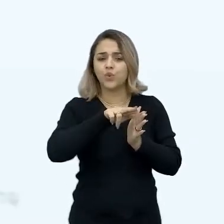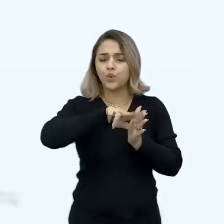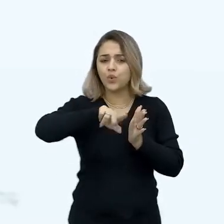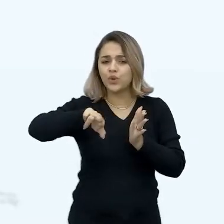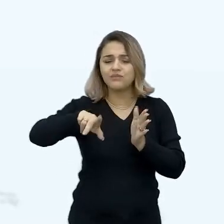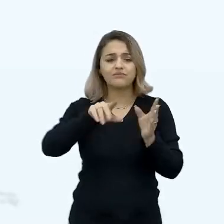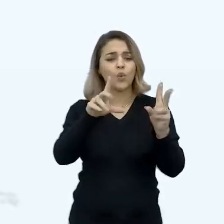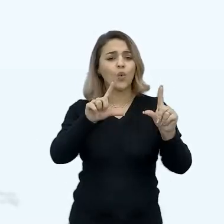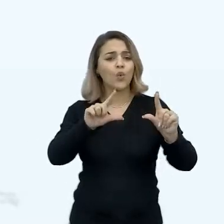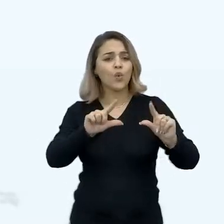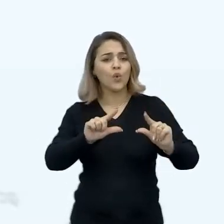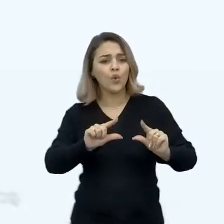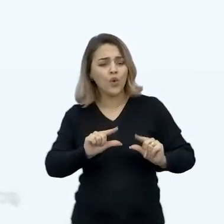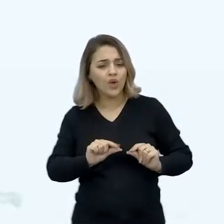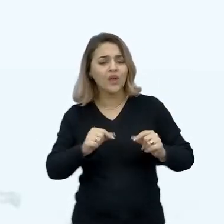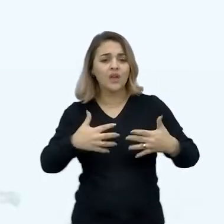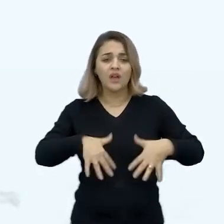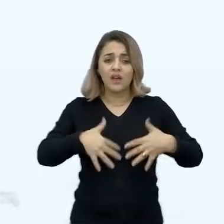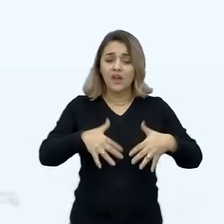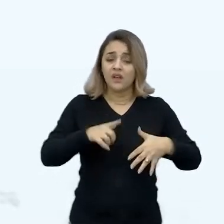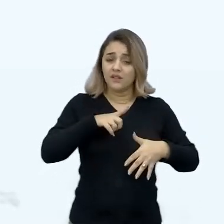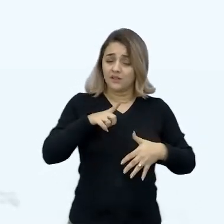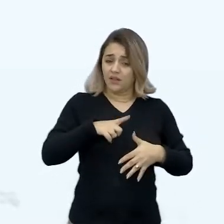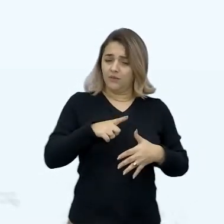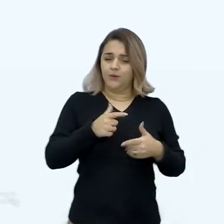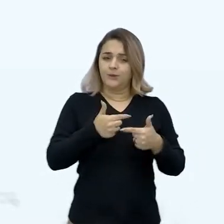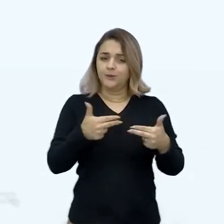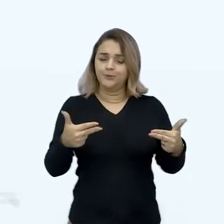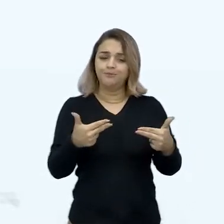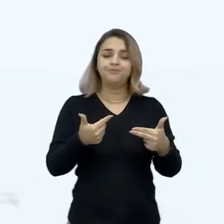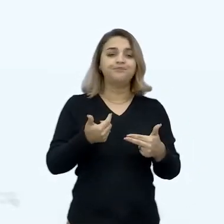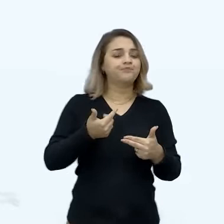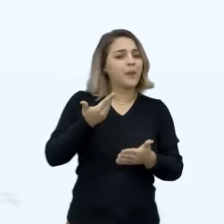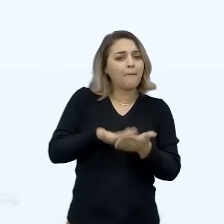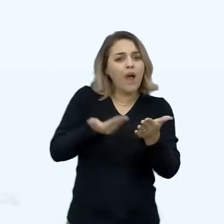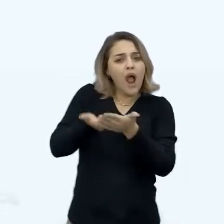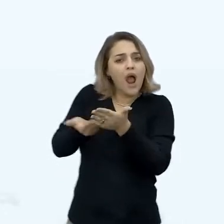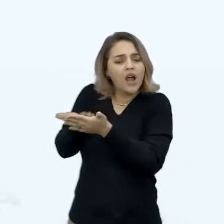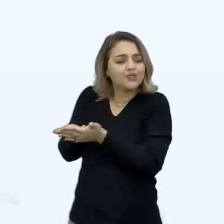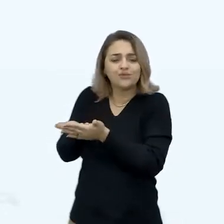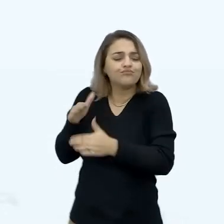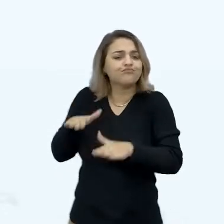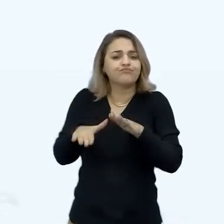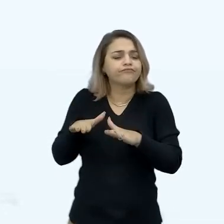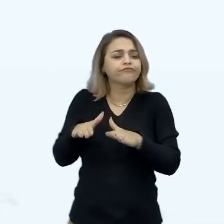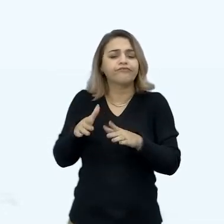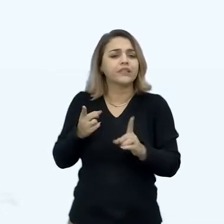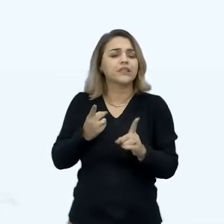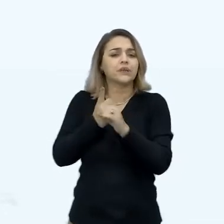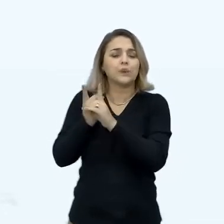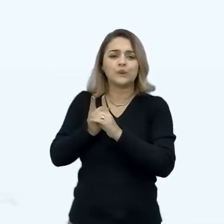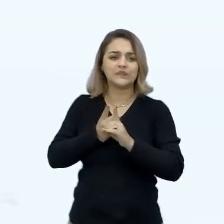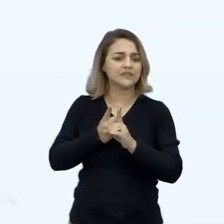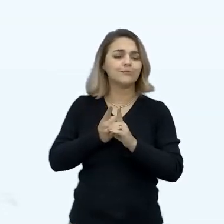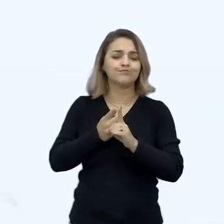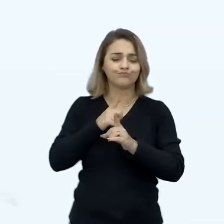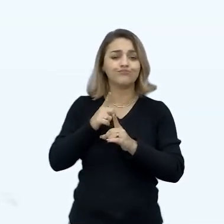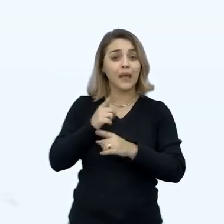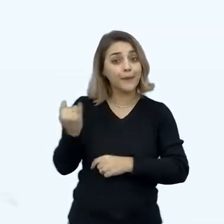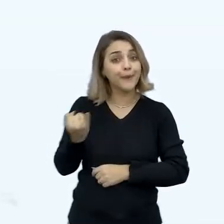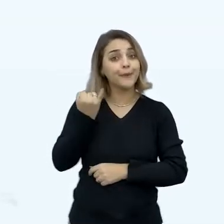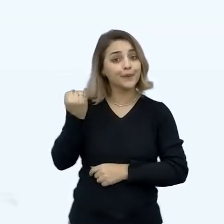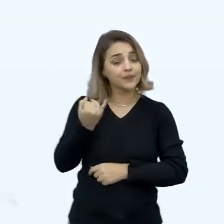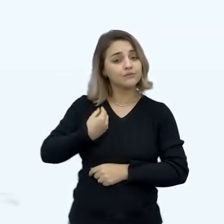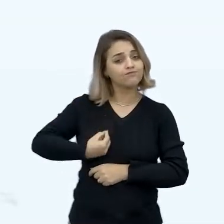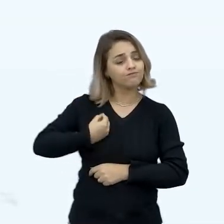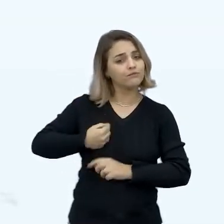onde a gente pode estar perdendo moléculas, pode estar perdendo espécies que a gente nem conhece e que pode ter uma função bastante importante para o homem. Já